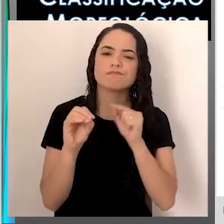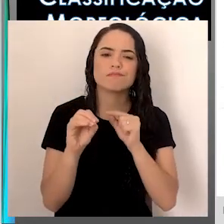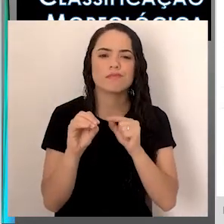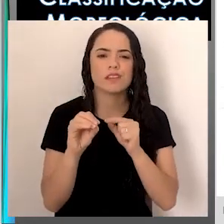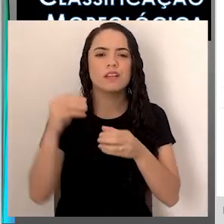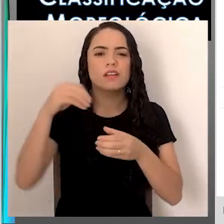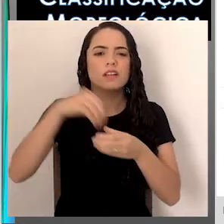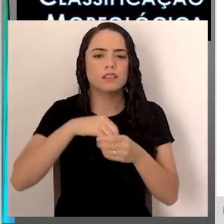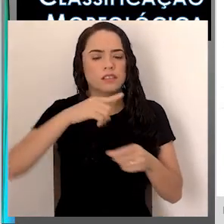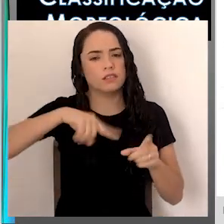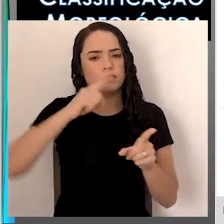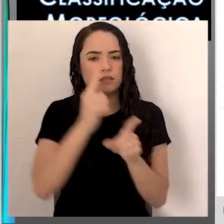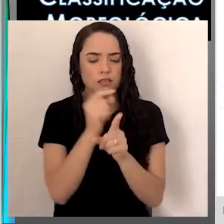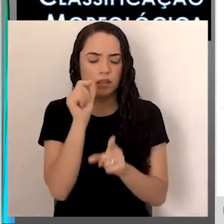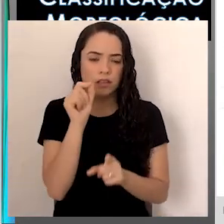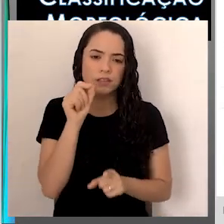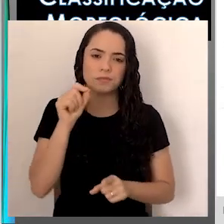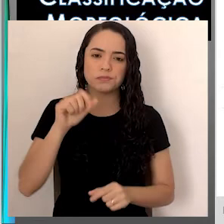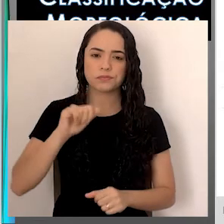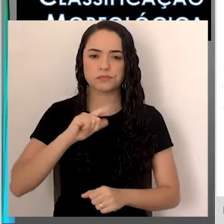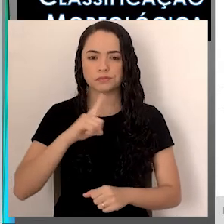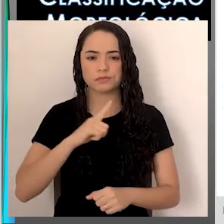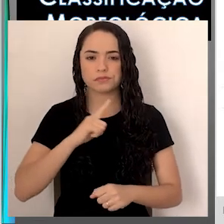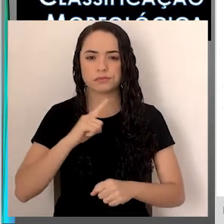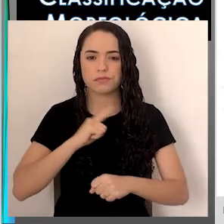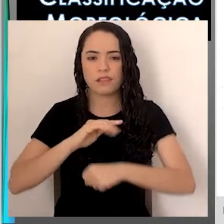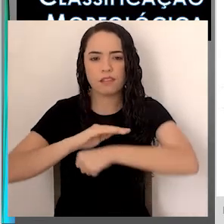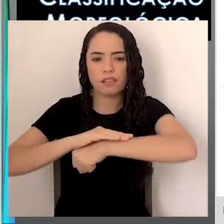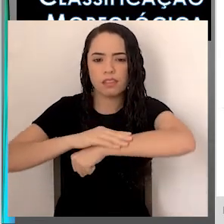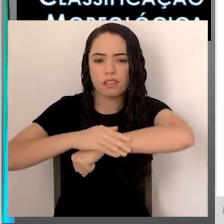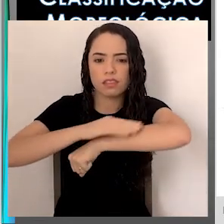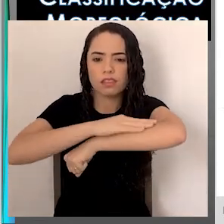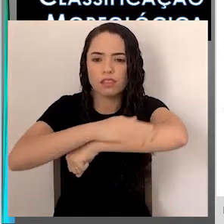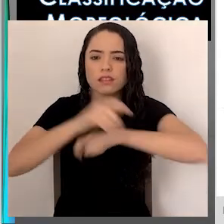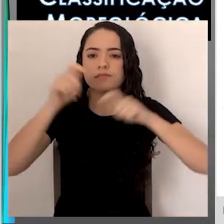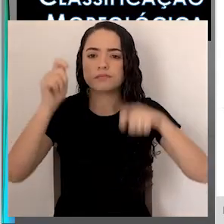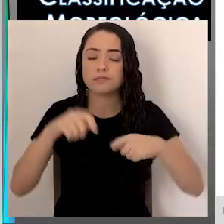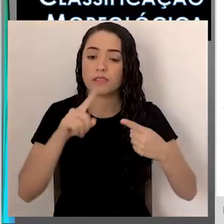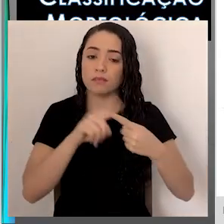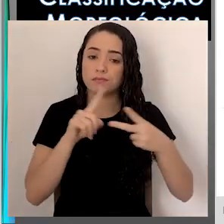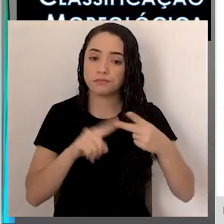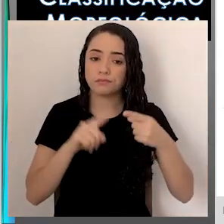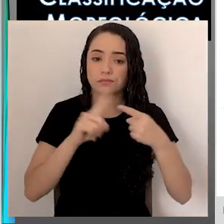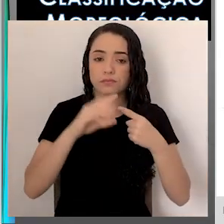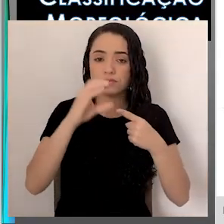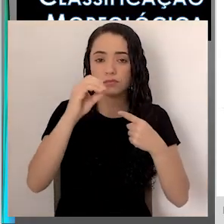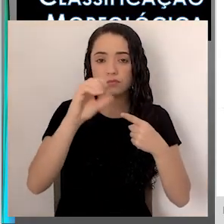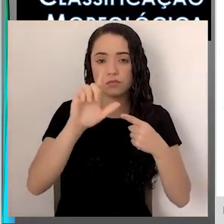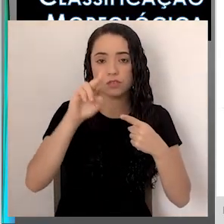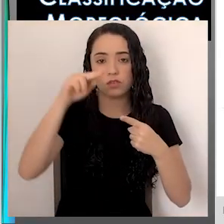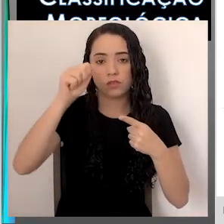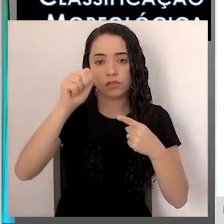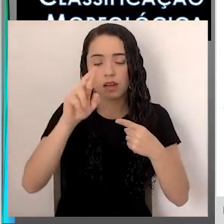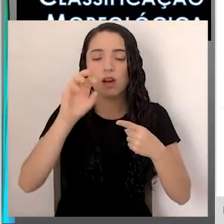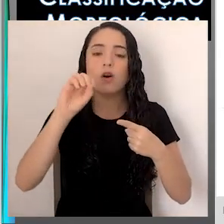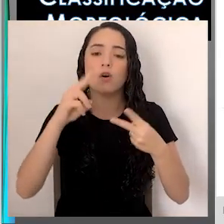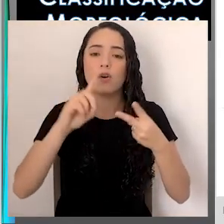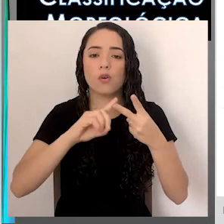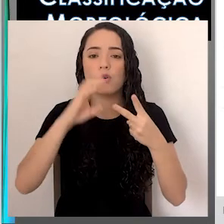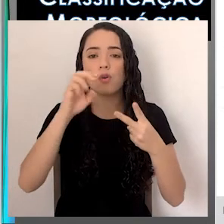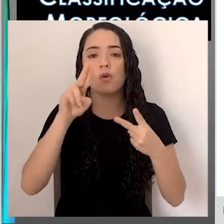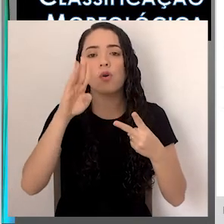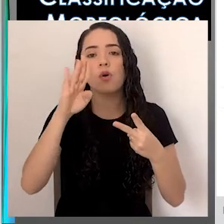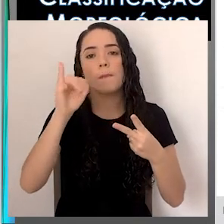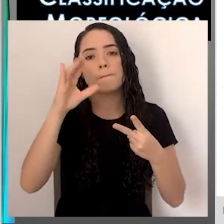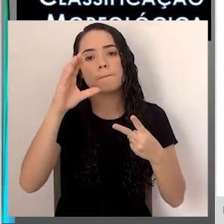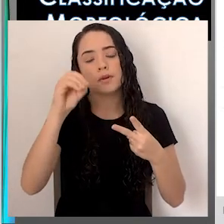Geralmente, na região do ducto glandular, encontramos epitélio de revestimento do tipo colunar ou cúbico, na dependência da